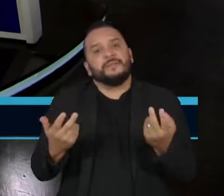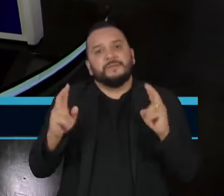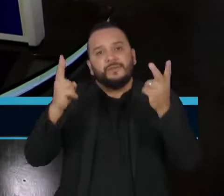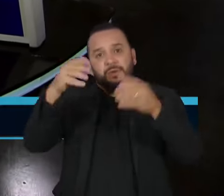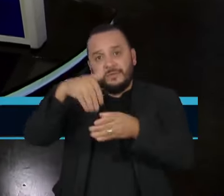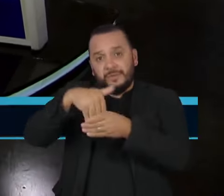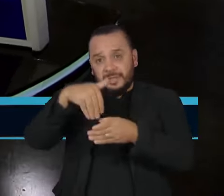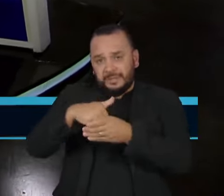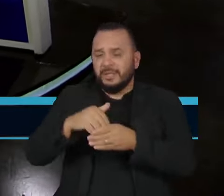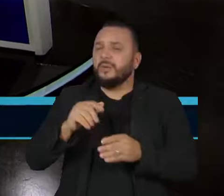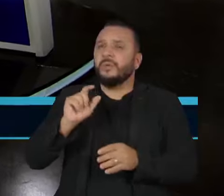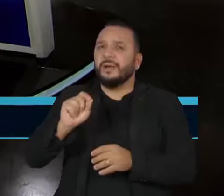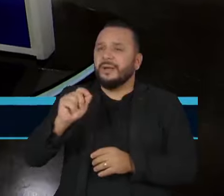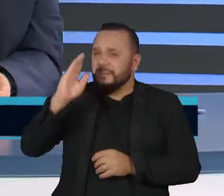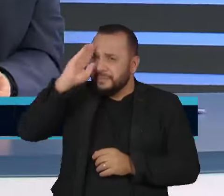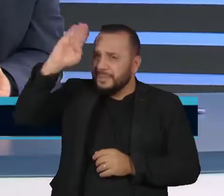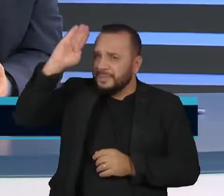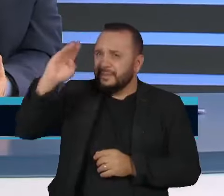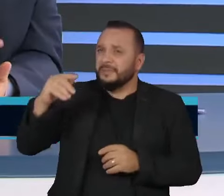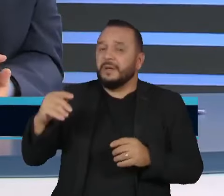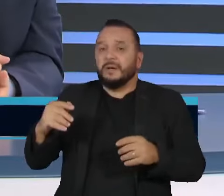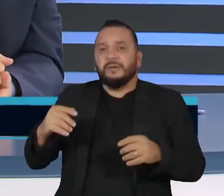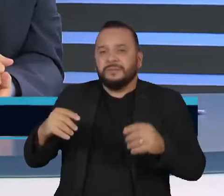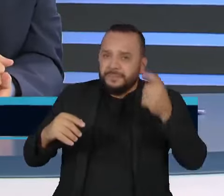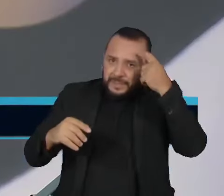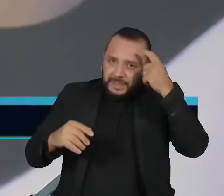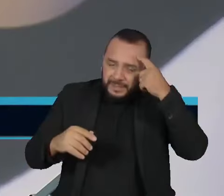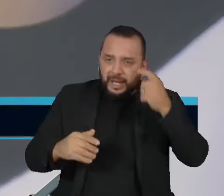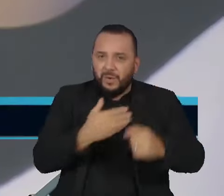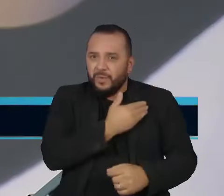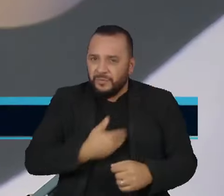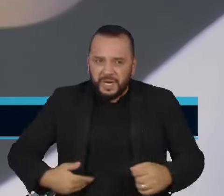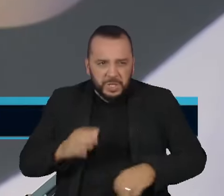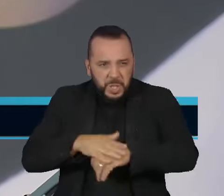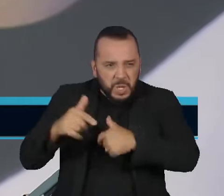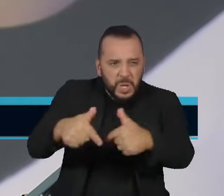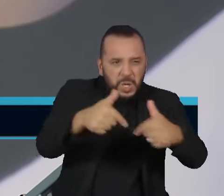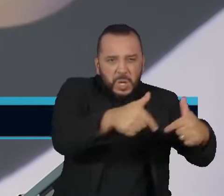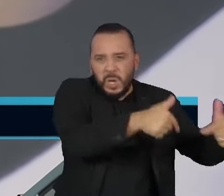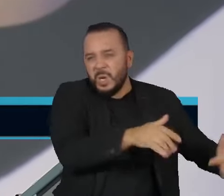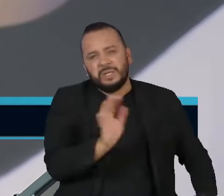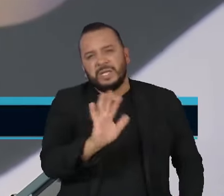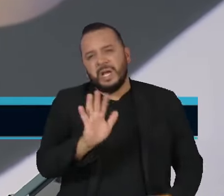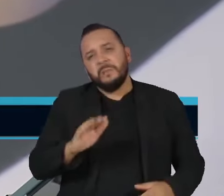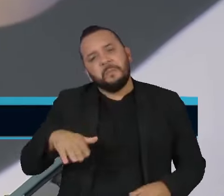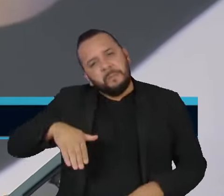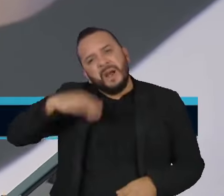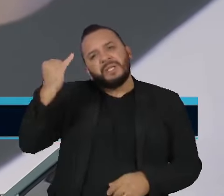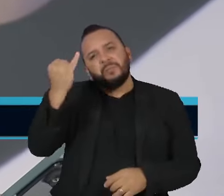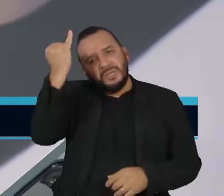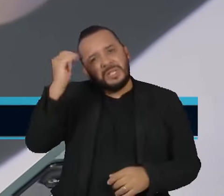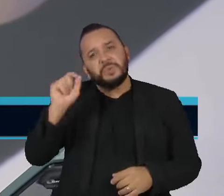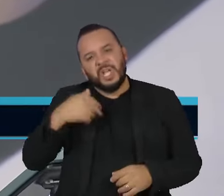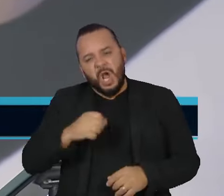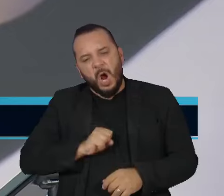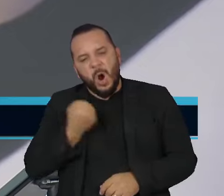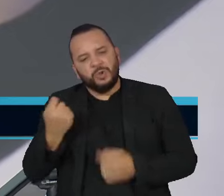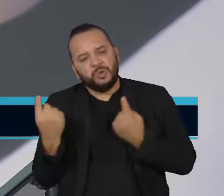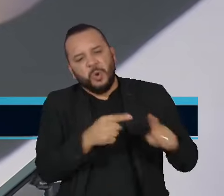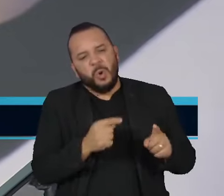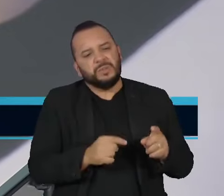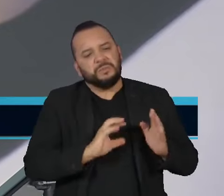principal que é pensar em políticas públicas fica em segundo plano né exatamente e quando você se se o ódio é o